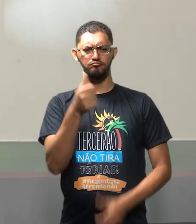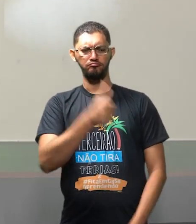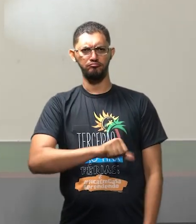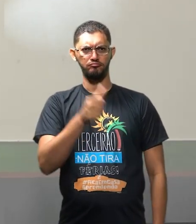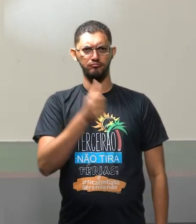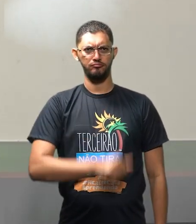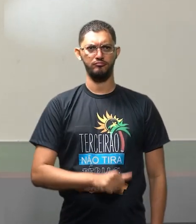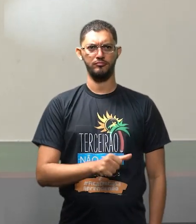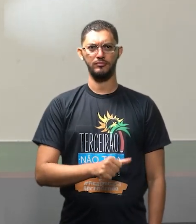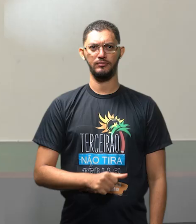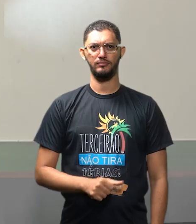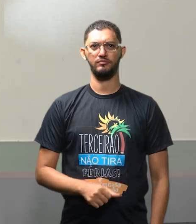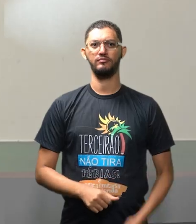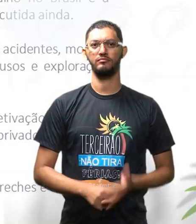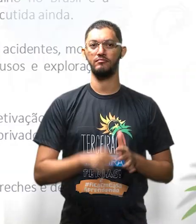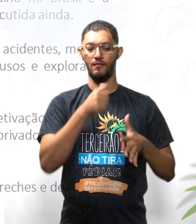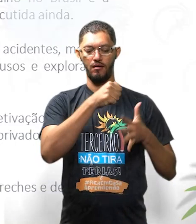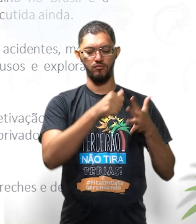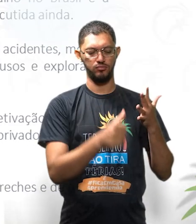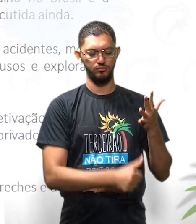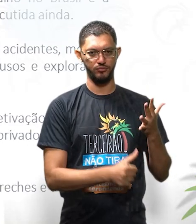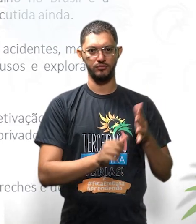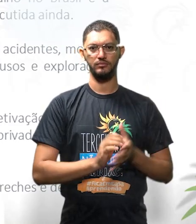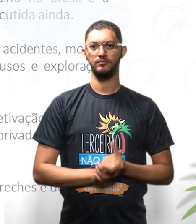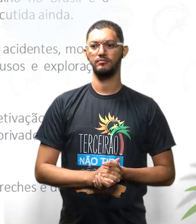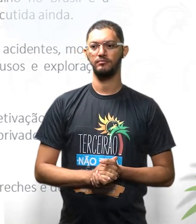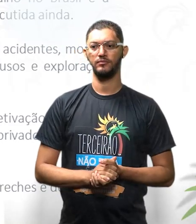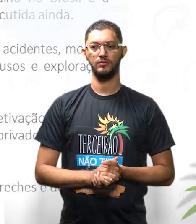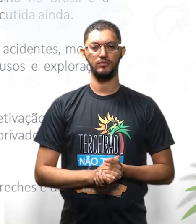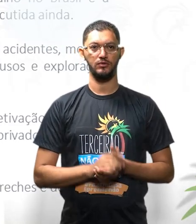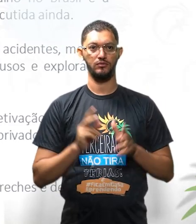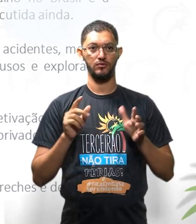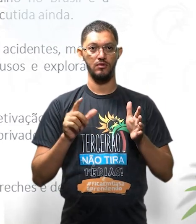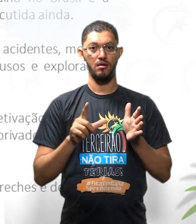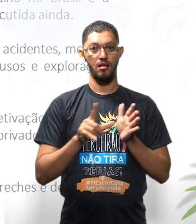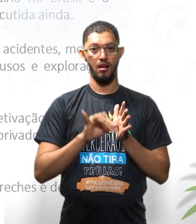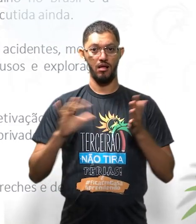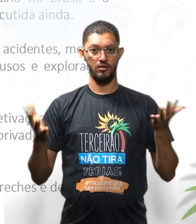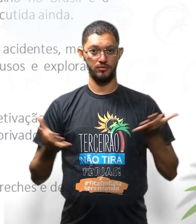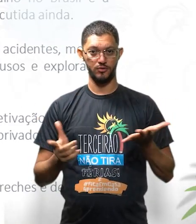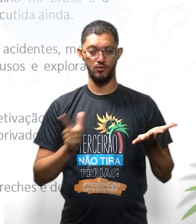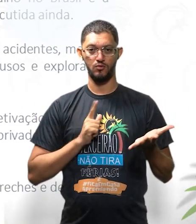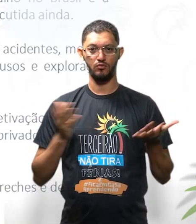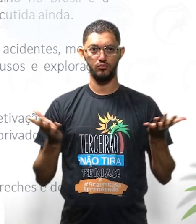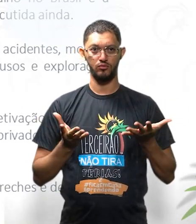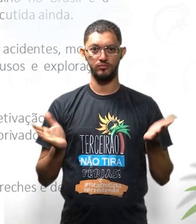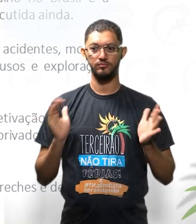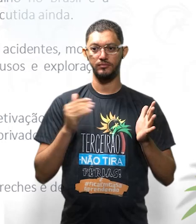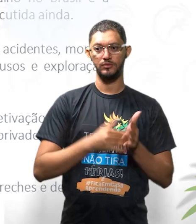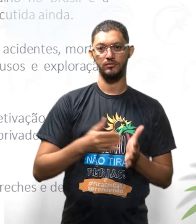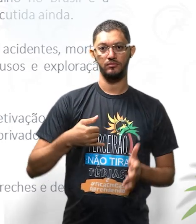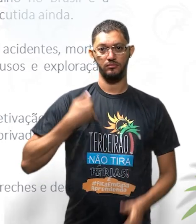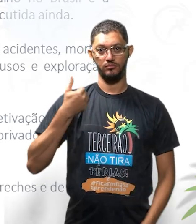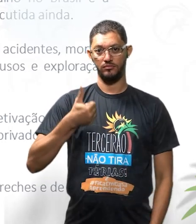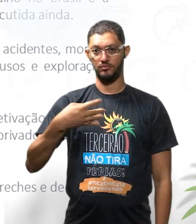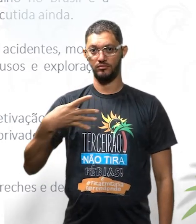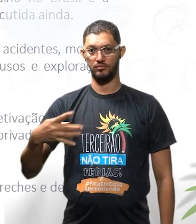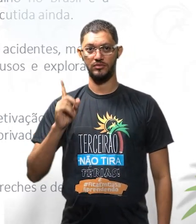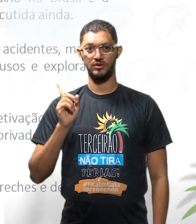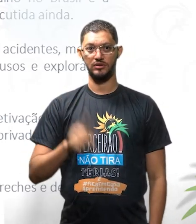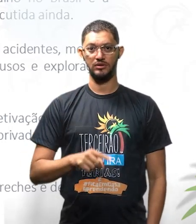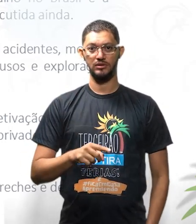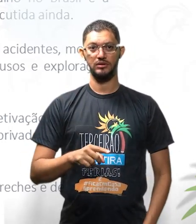com atenção as opções. Segundo a legislação vigente no Brasil, até 14 anos